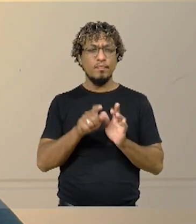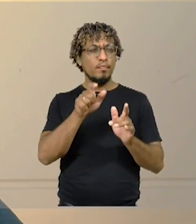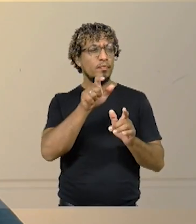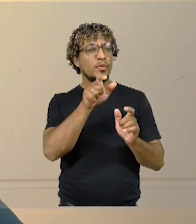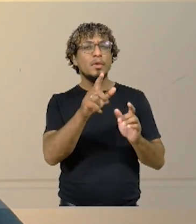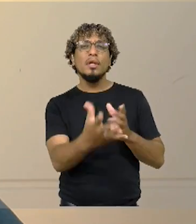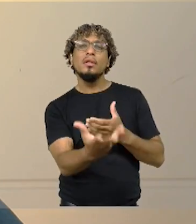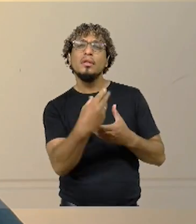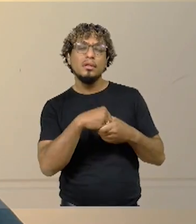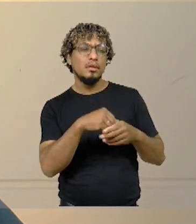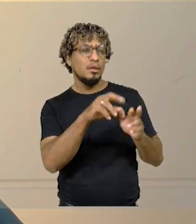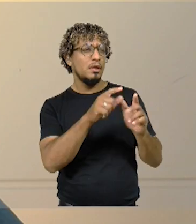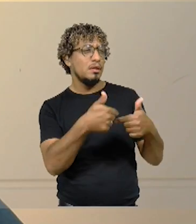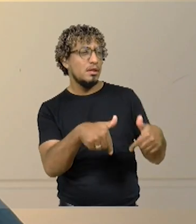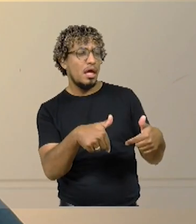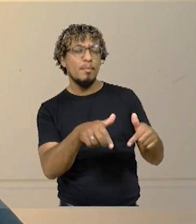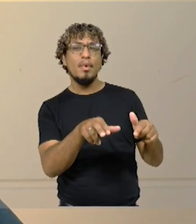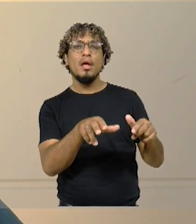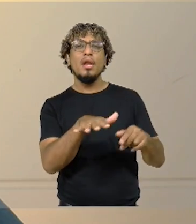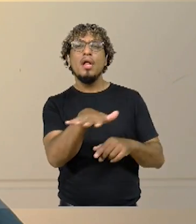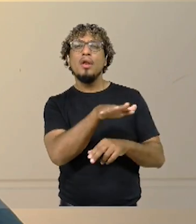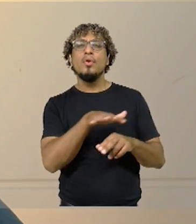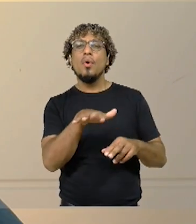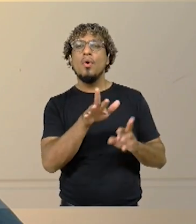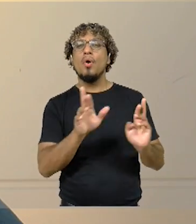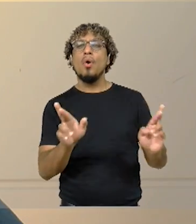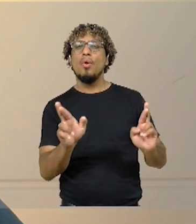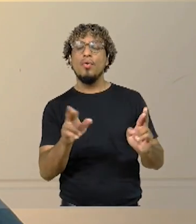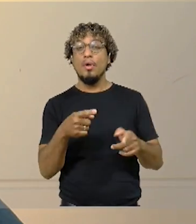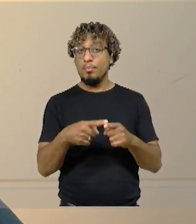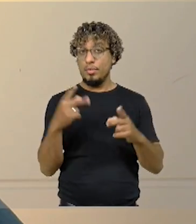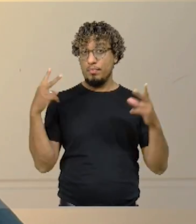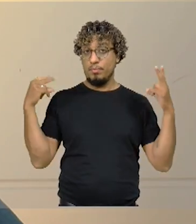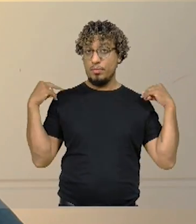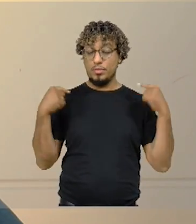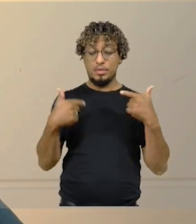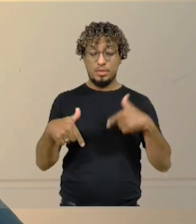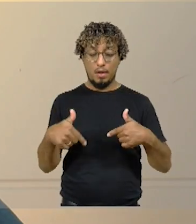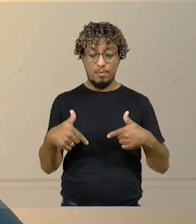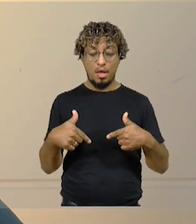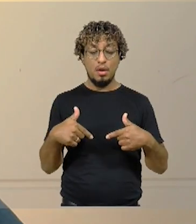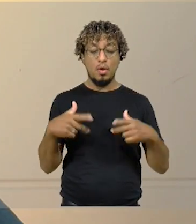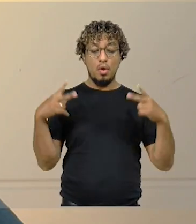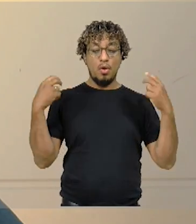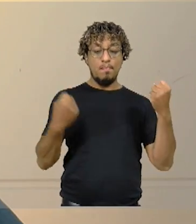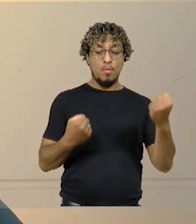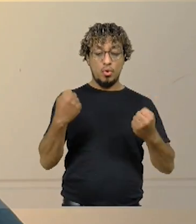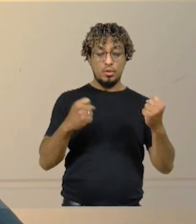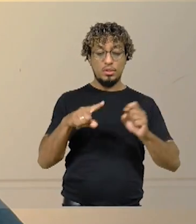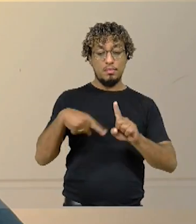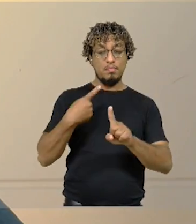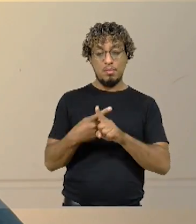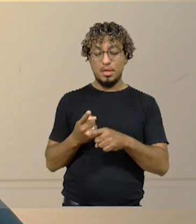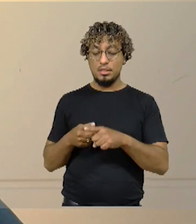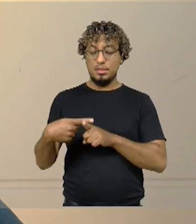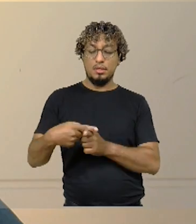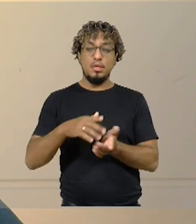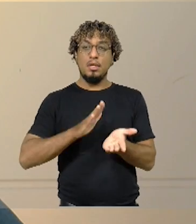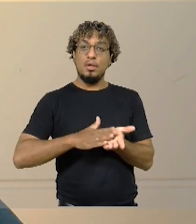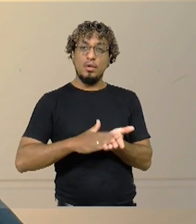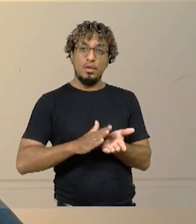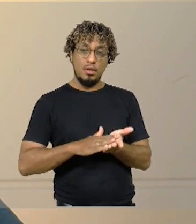individual automotor. Infelizmente, esse é o modelo da atual gestão, né? Que prioriza o